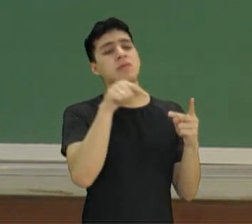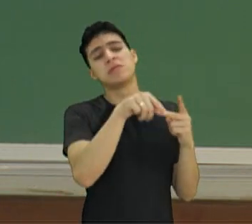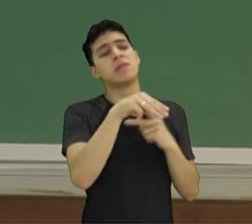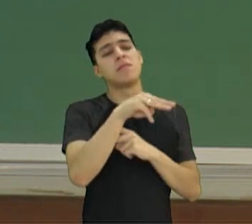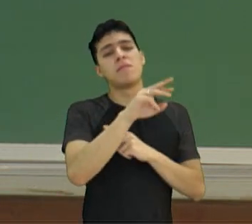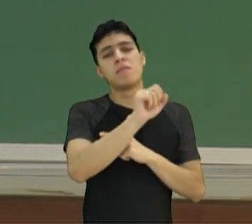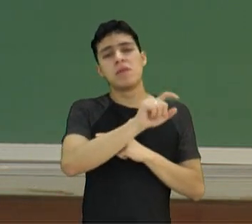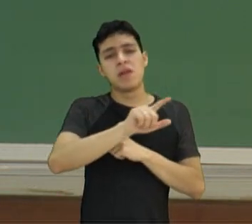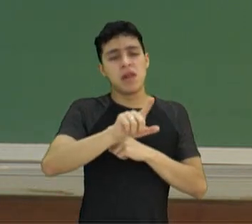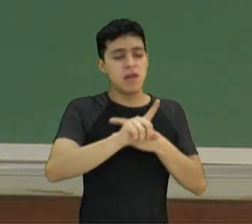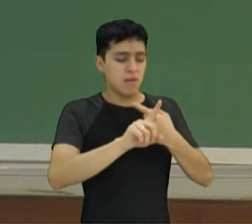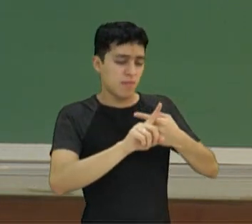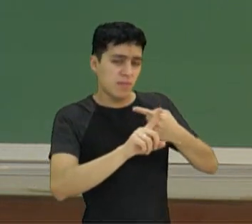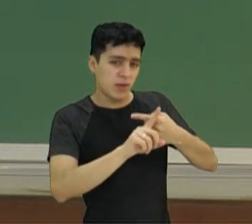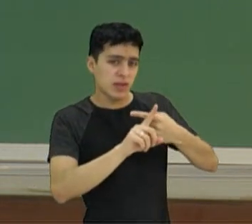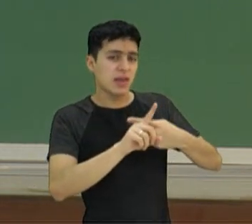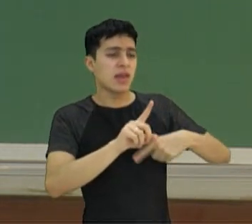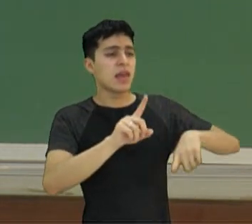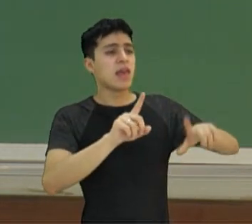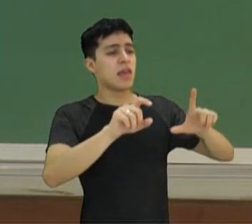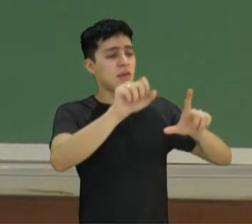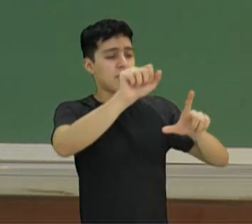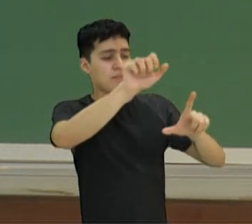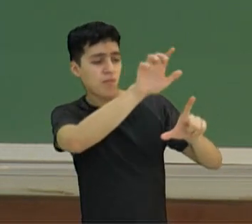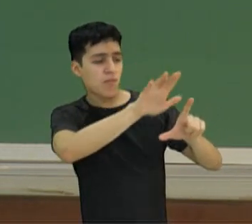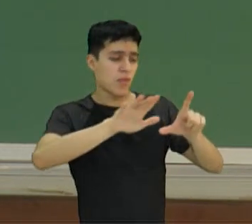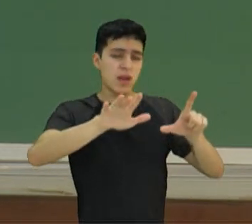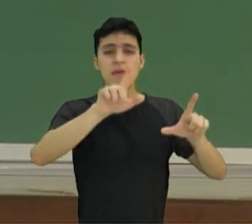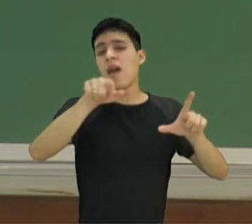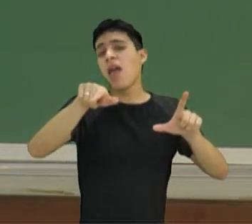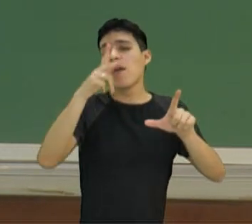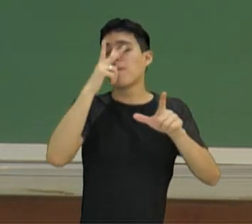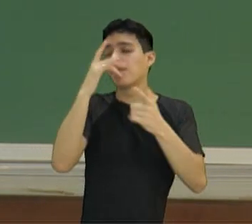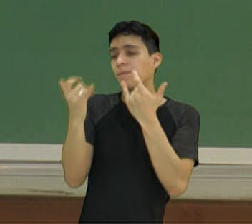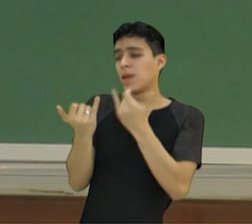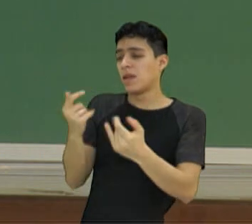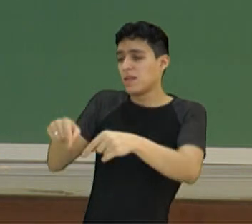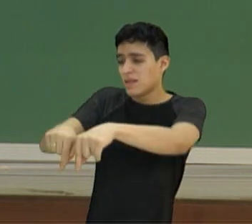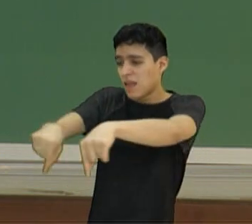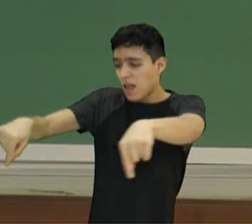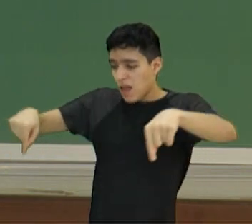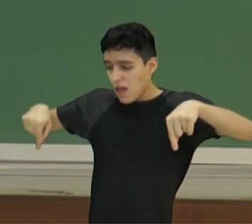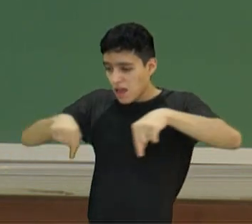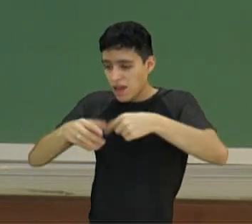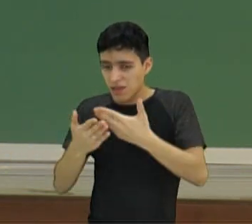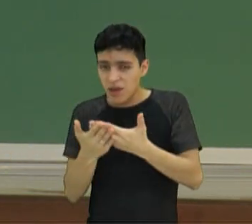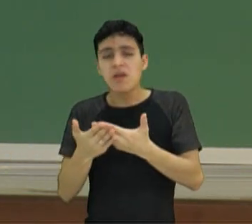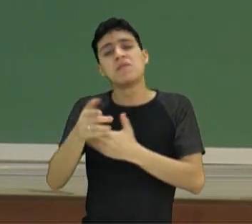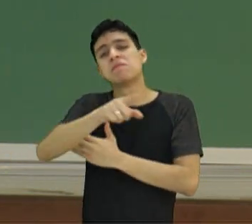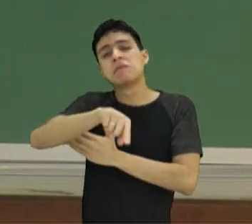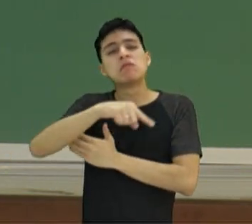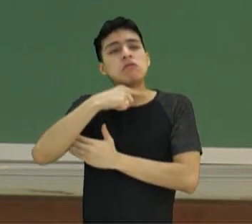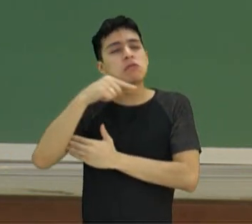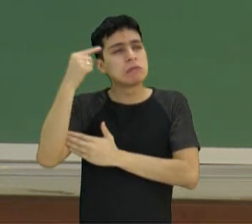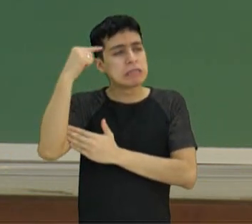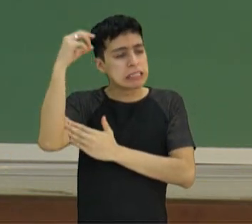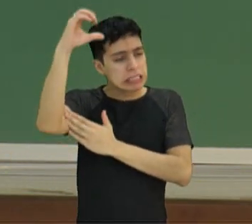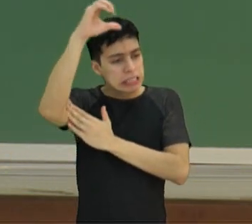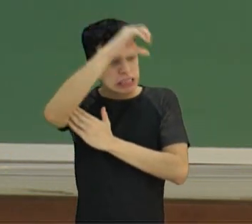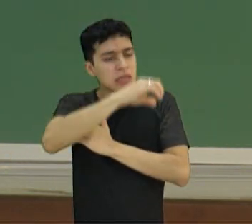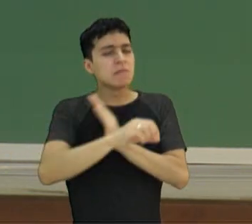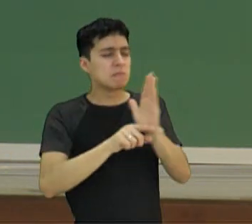O mural é a tua sala de aula, portanto, qualquer dúvida, questionamento, tudo que você precisar de informação, coloca lá para o teu professor